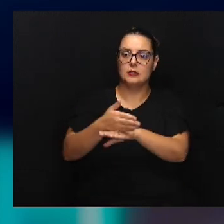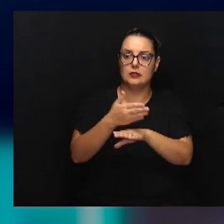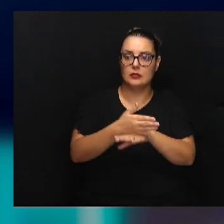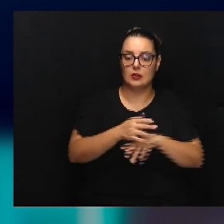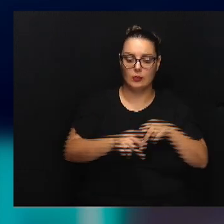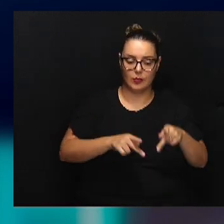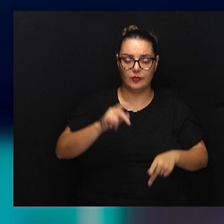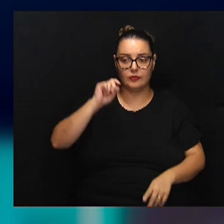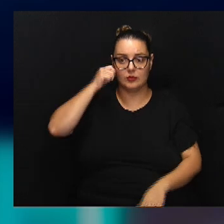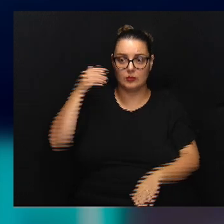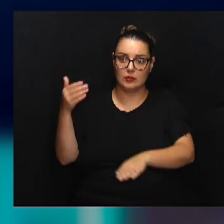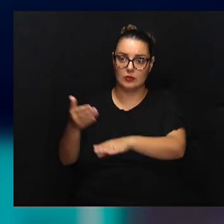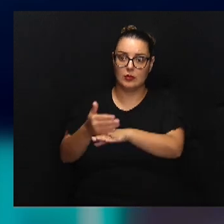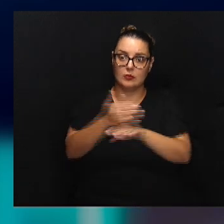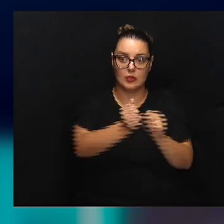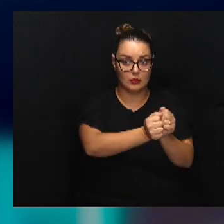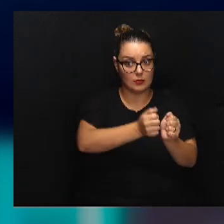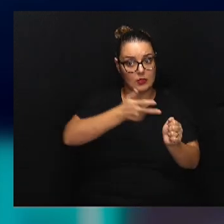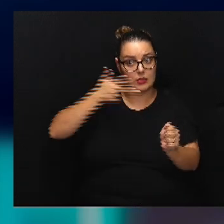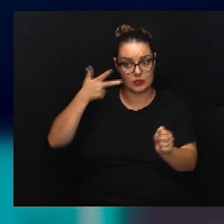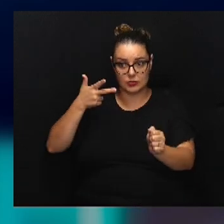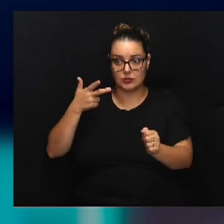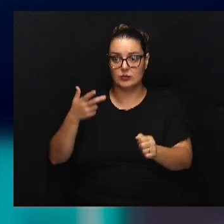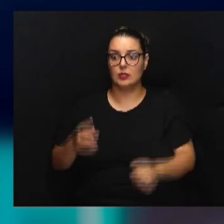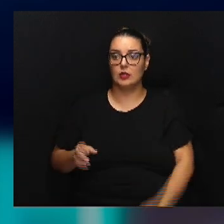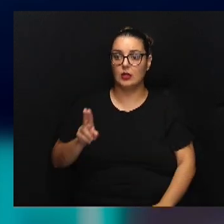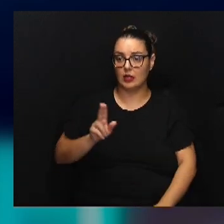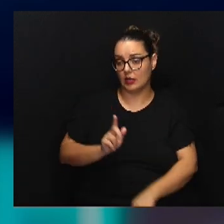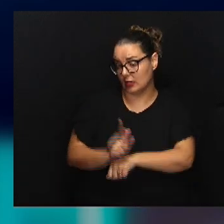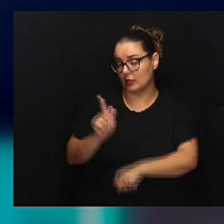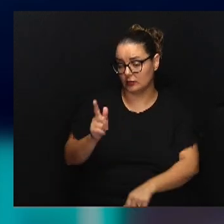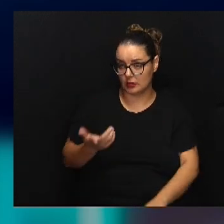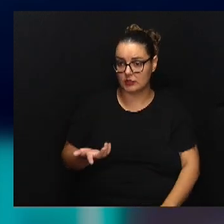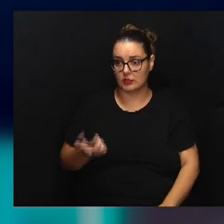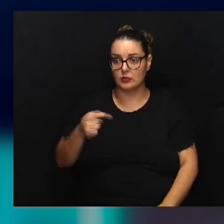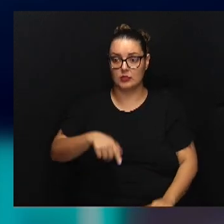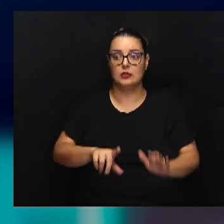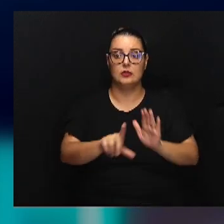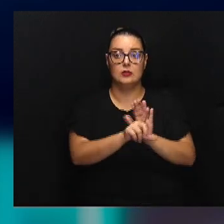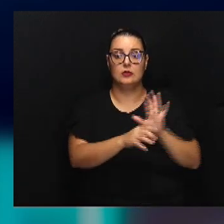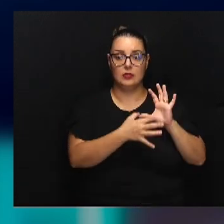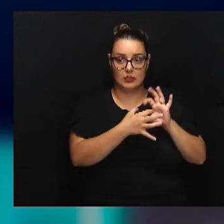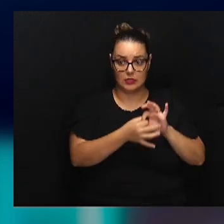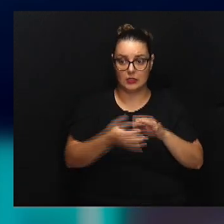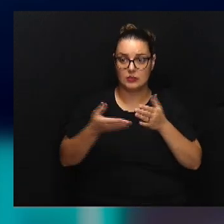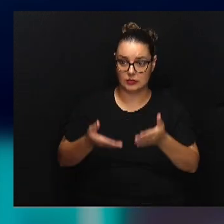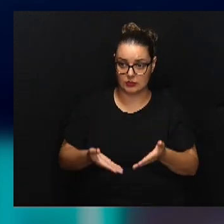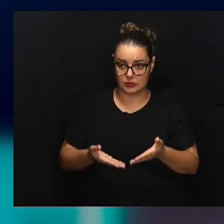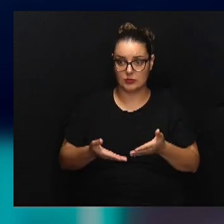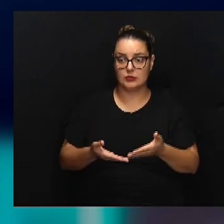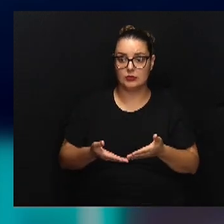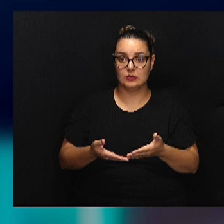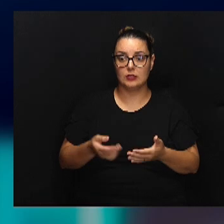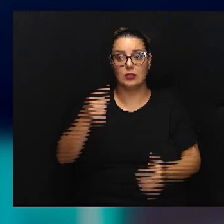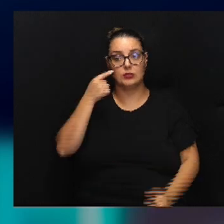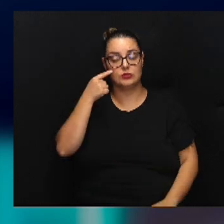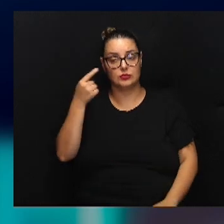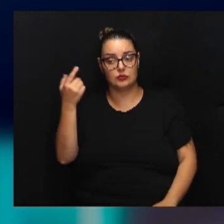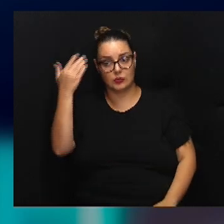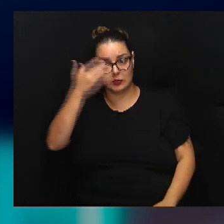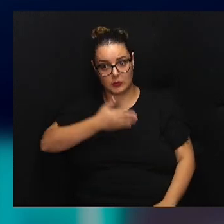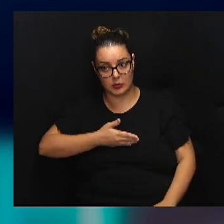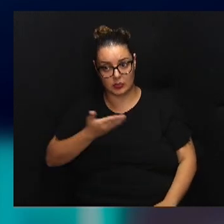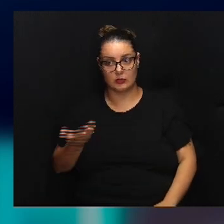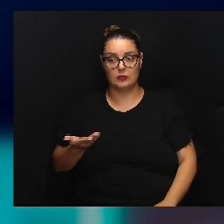naquele contexto, e indígenas, né, ao ensino superior. Então, essa lei é desse contexto. Parte de uma evidência que